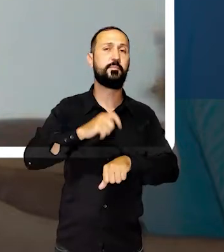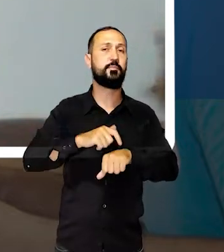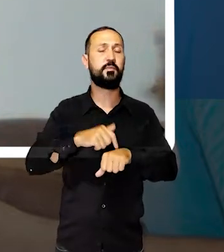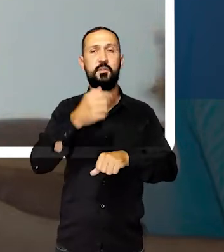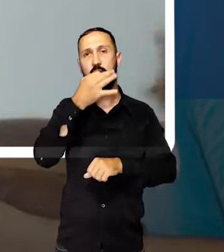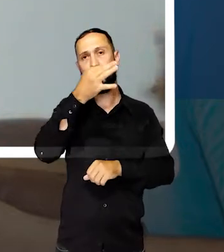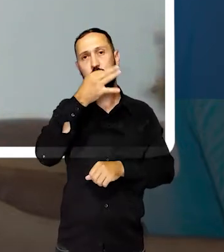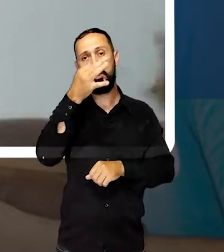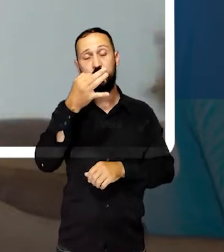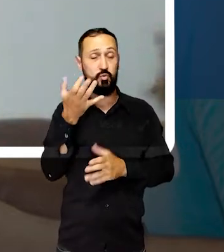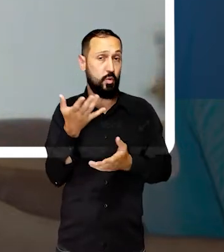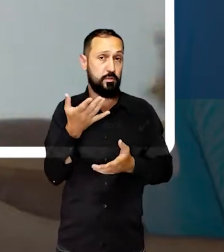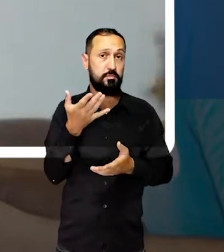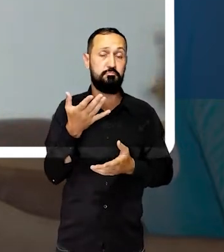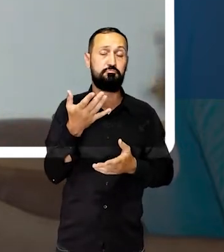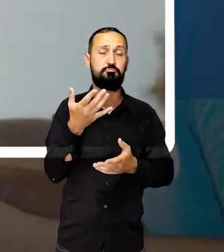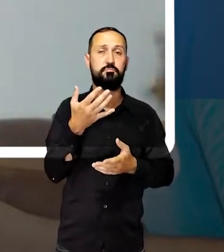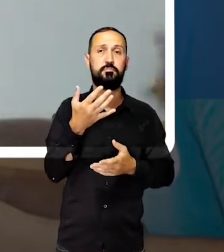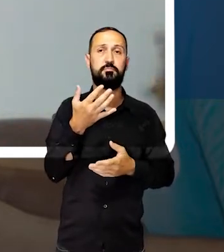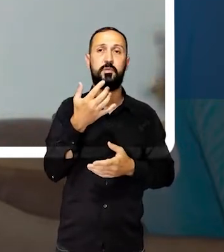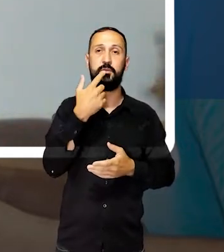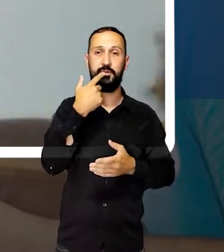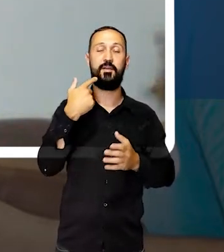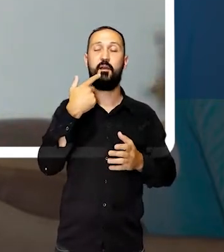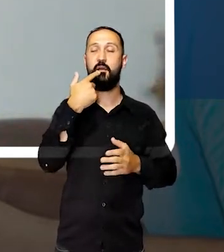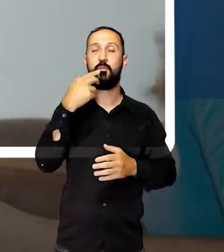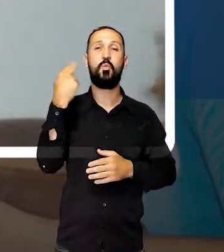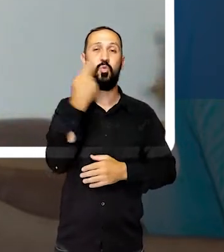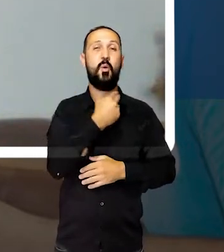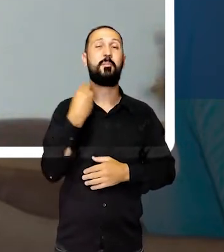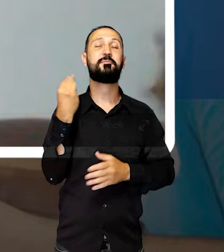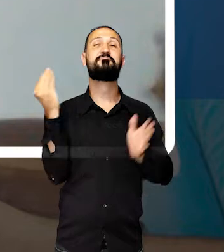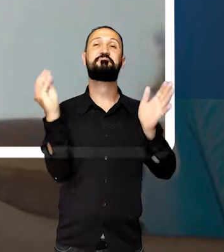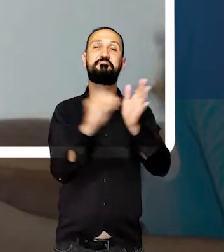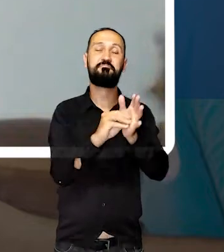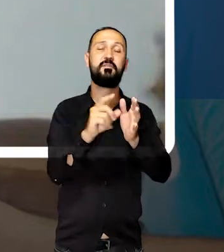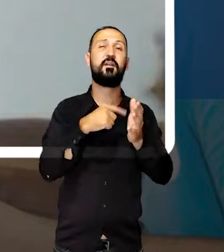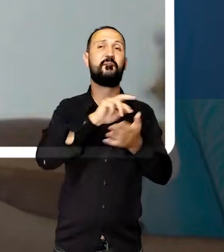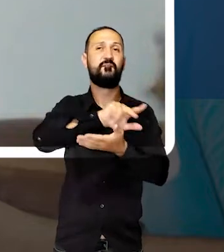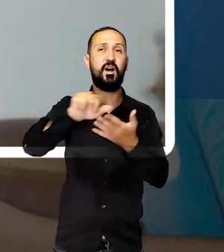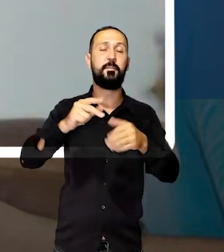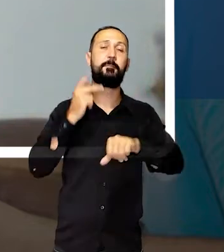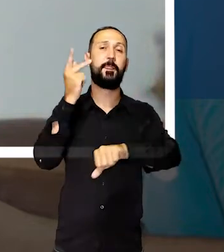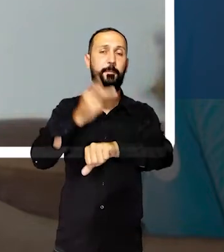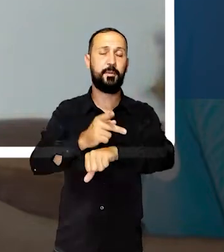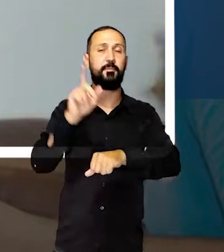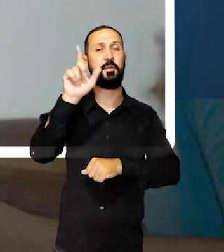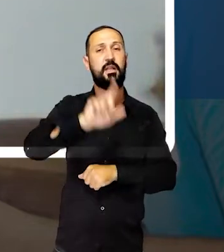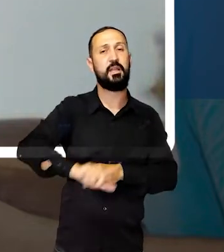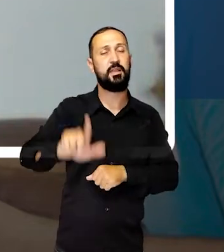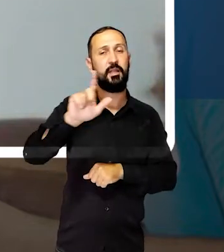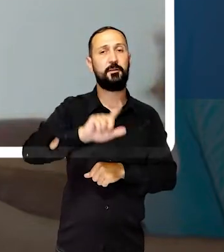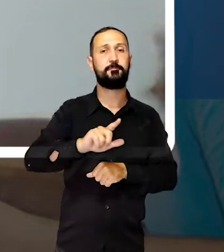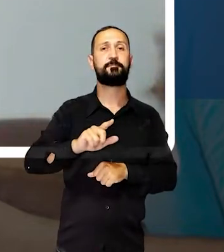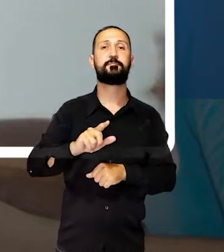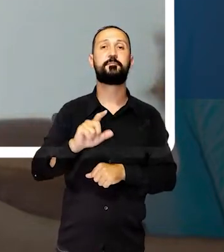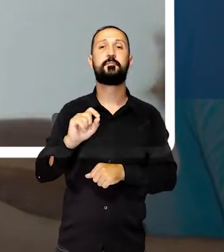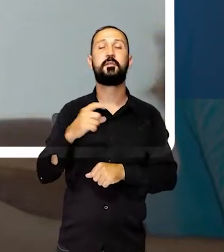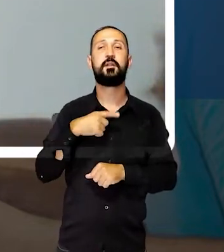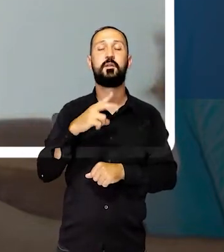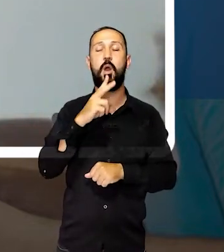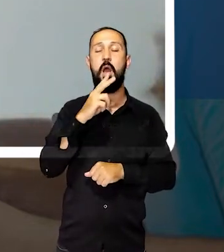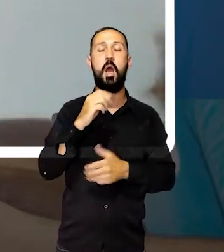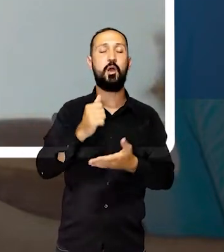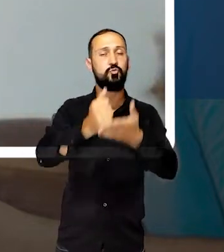essas indicações, porque eu tenho vários outros prêmios, mas os prêmios literários, eles são assim, eles